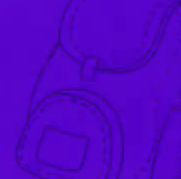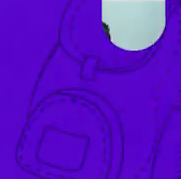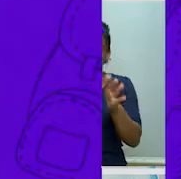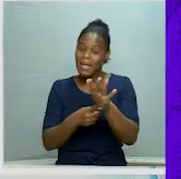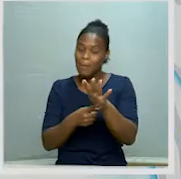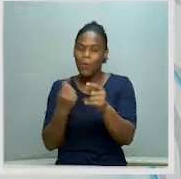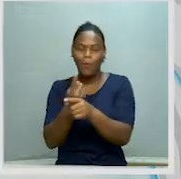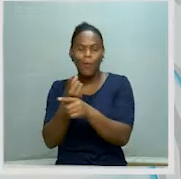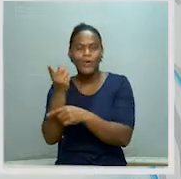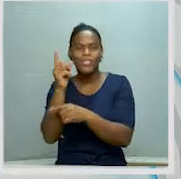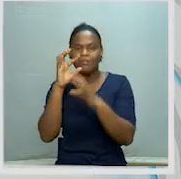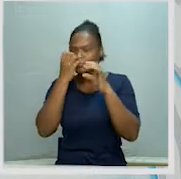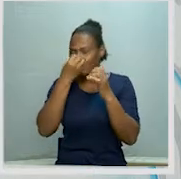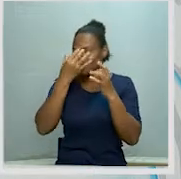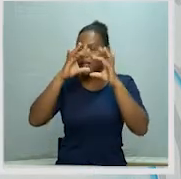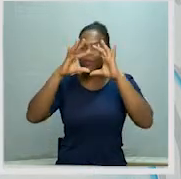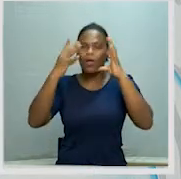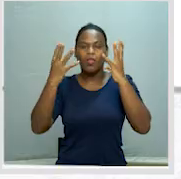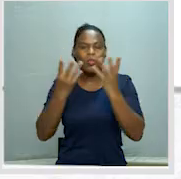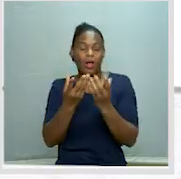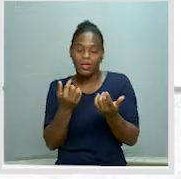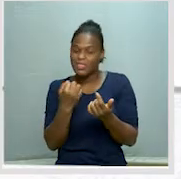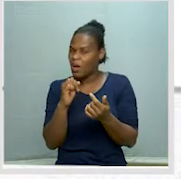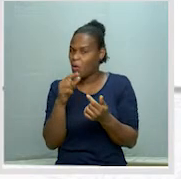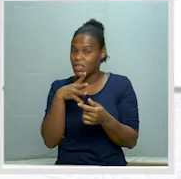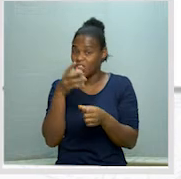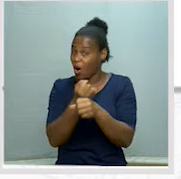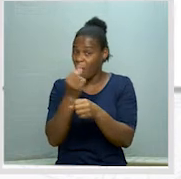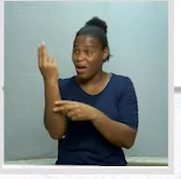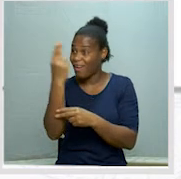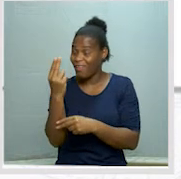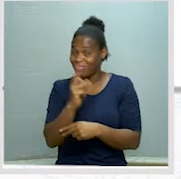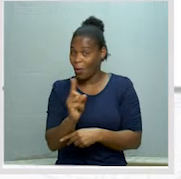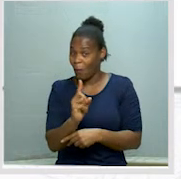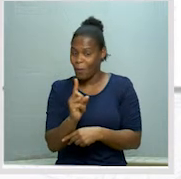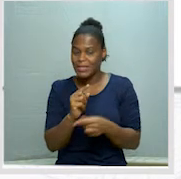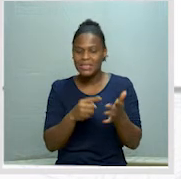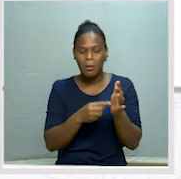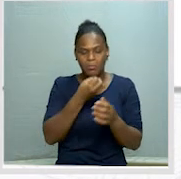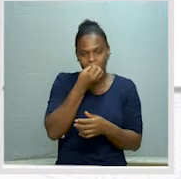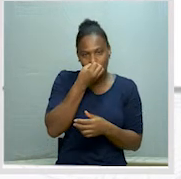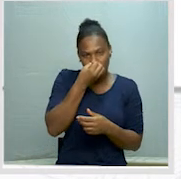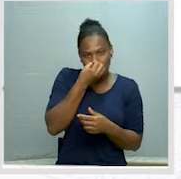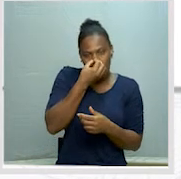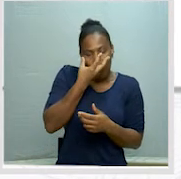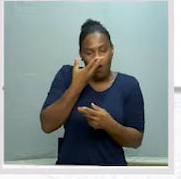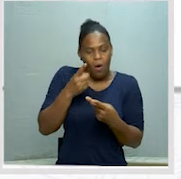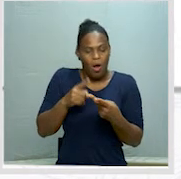Temos exemplos de criações naturais que não são consideradas obras de arte, por exemplo, uma